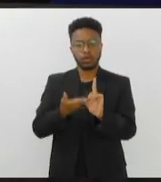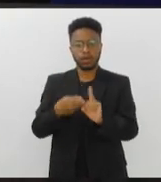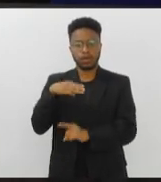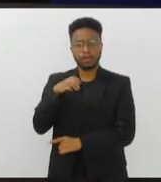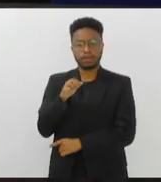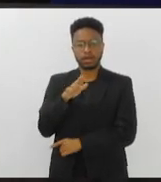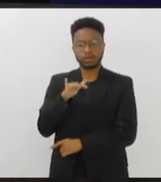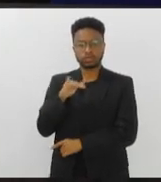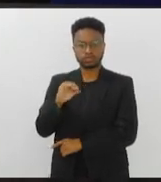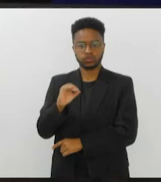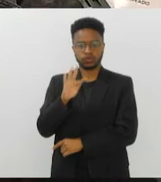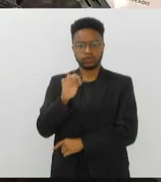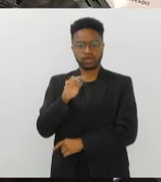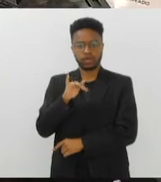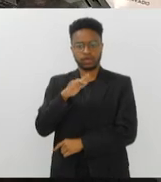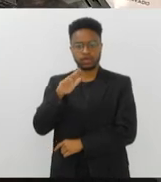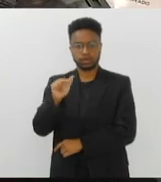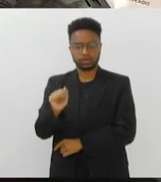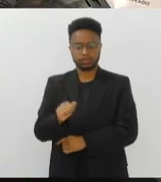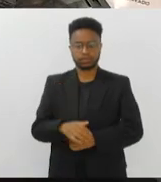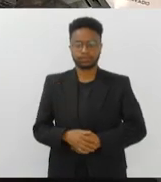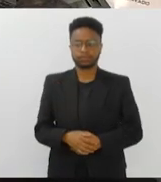Ferreira.